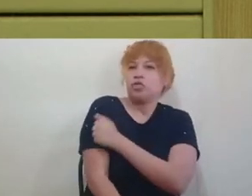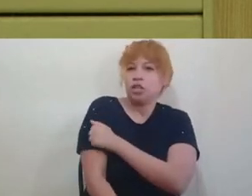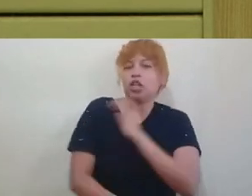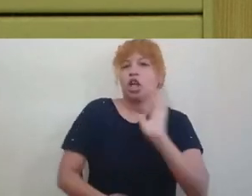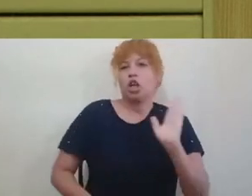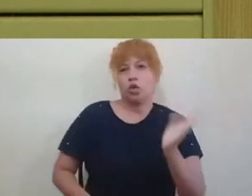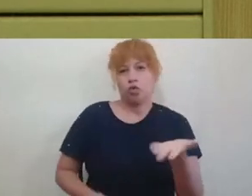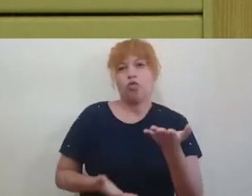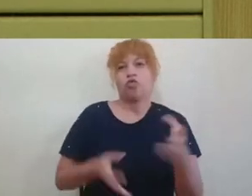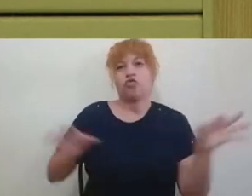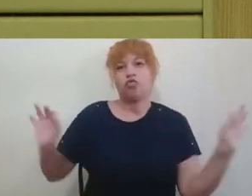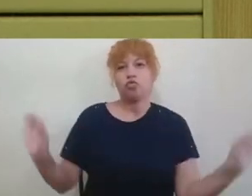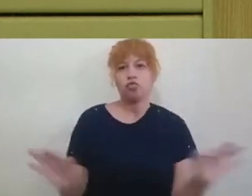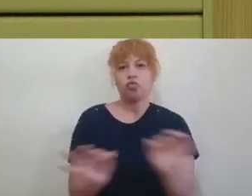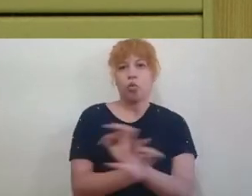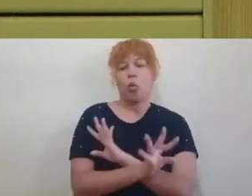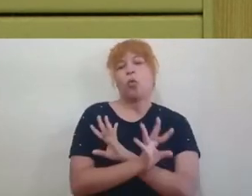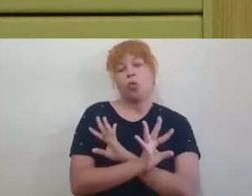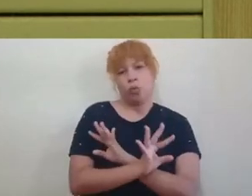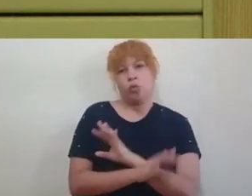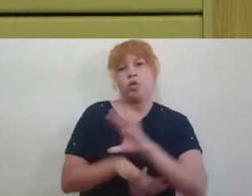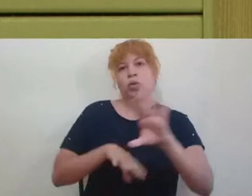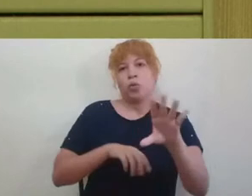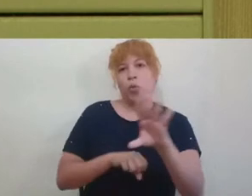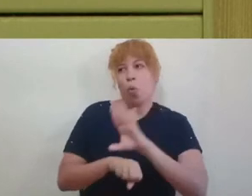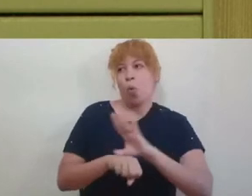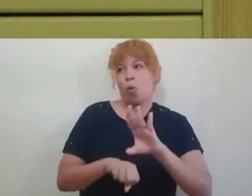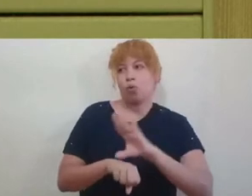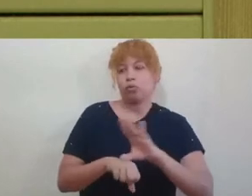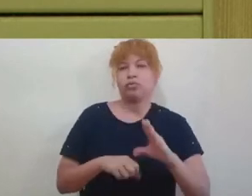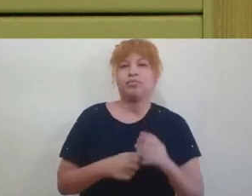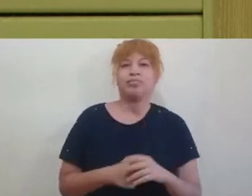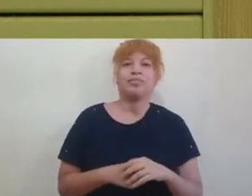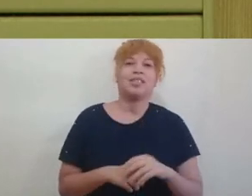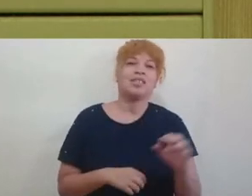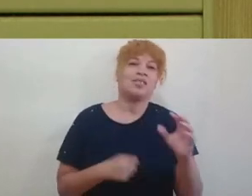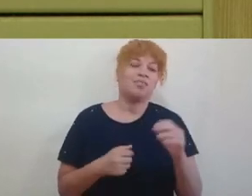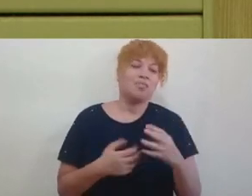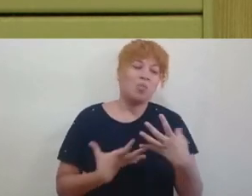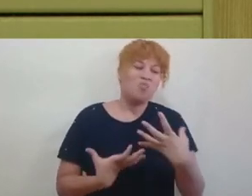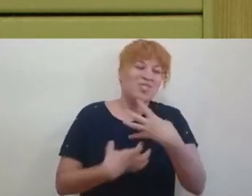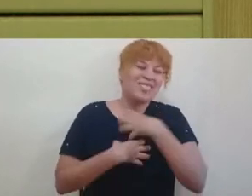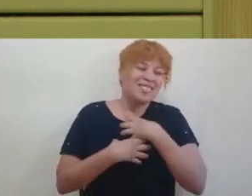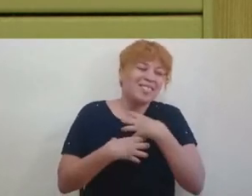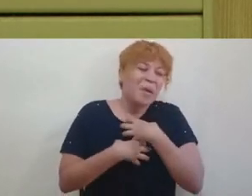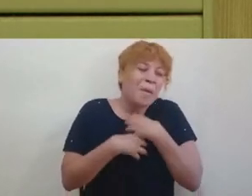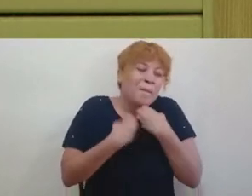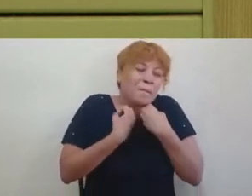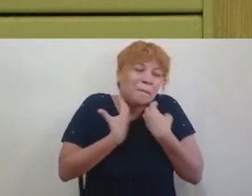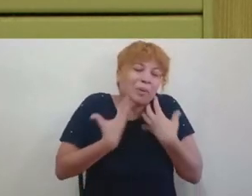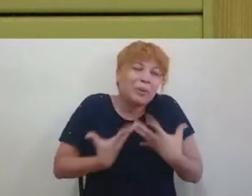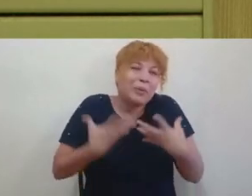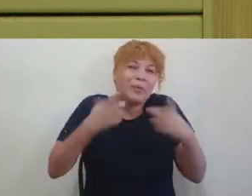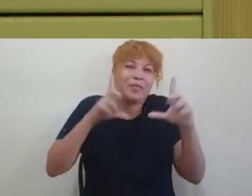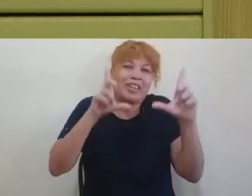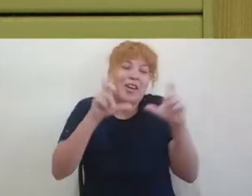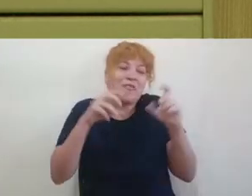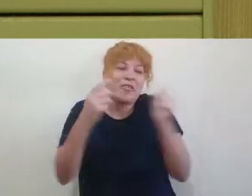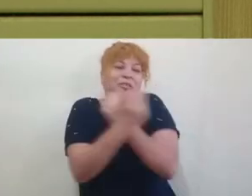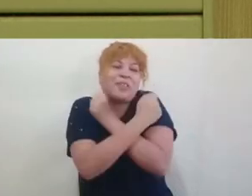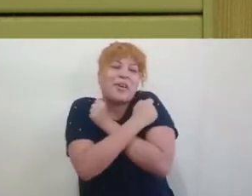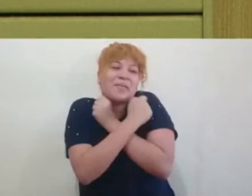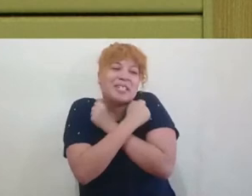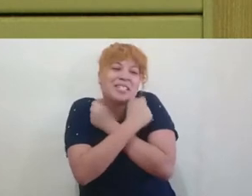registrar a minha tristeza e a minha solidariedade para as famílias de milhares de brasileiros que